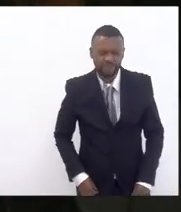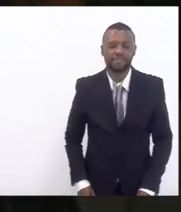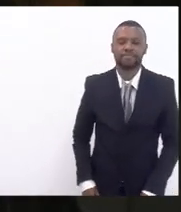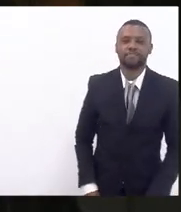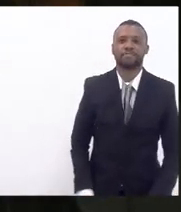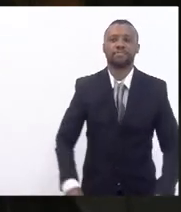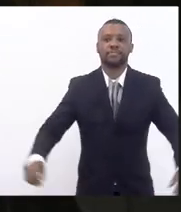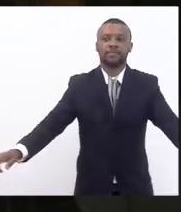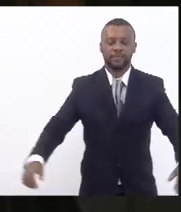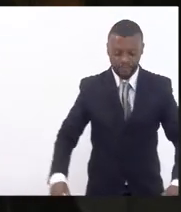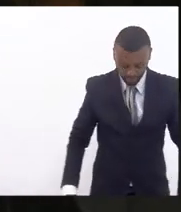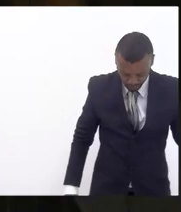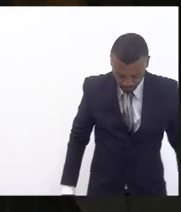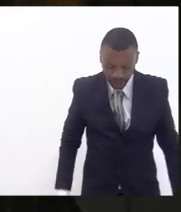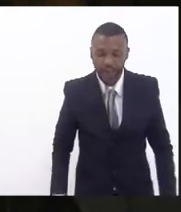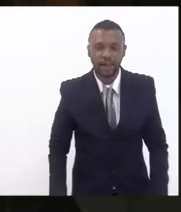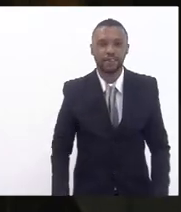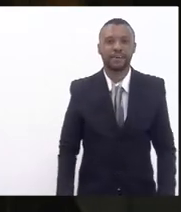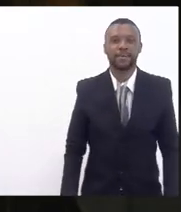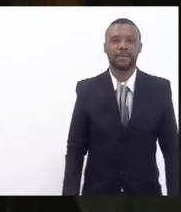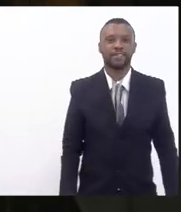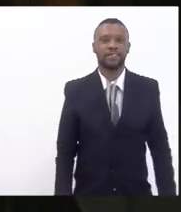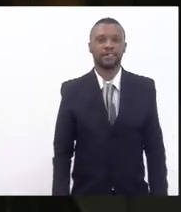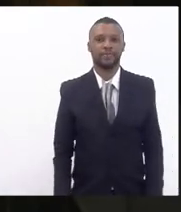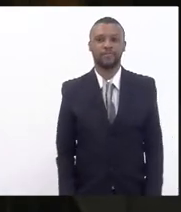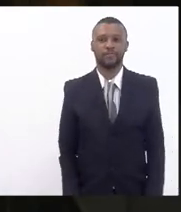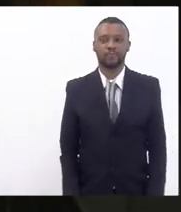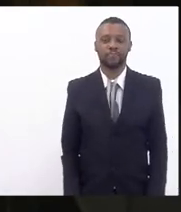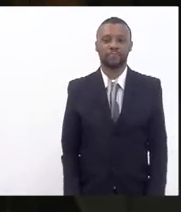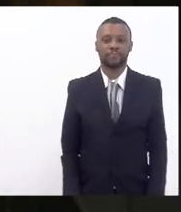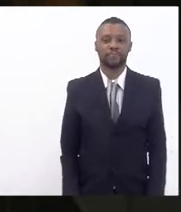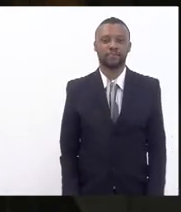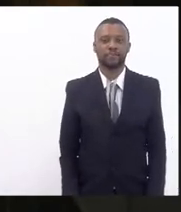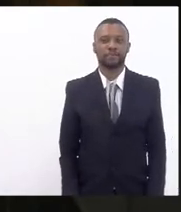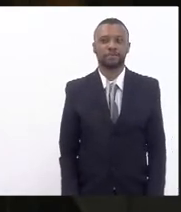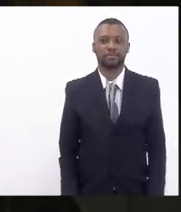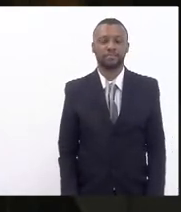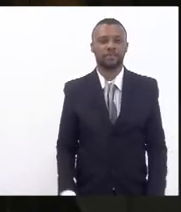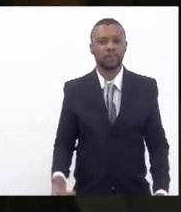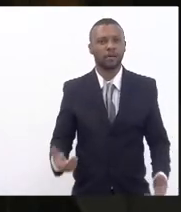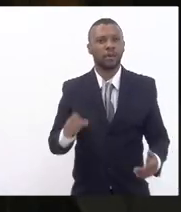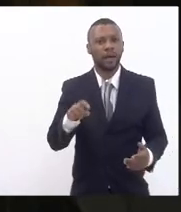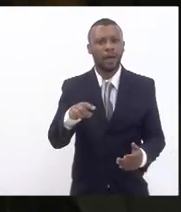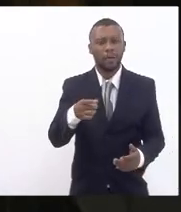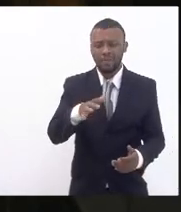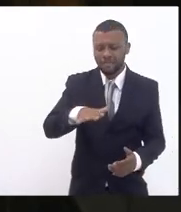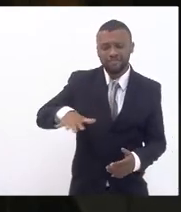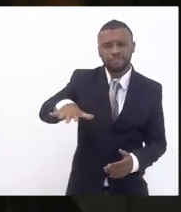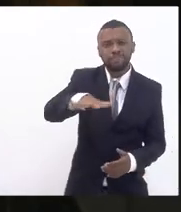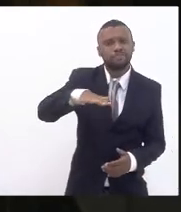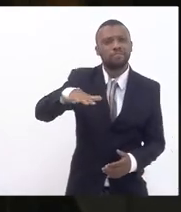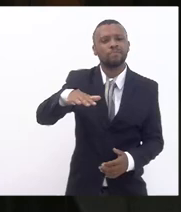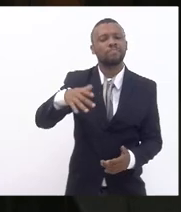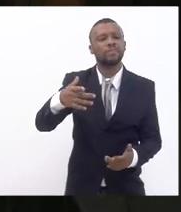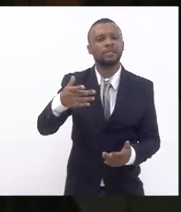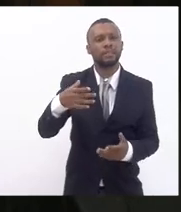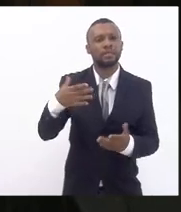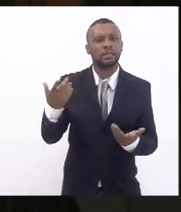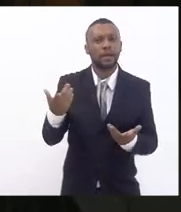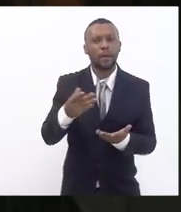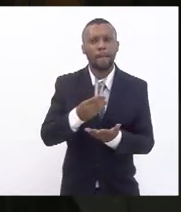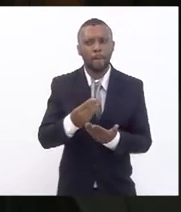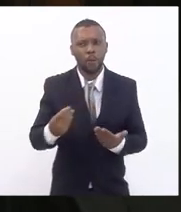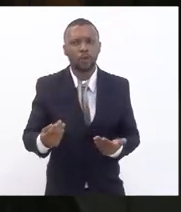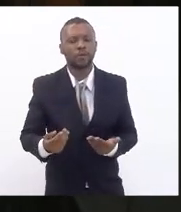100.398 casos de estupro e estupro de vulnerável de vítimas do gênero feminino. É uma epidemia, é uma outra epidemia, né? Convivemos